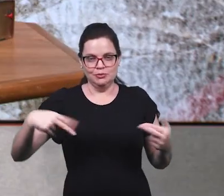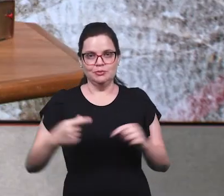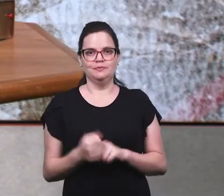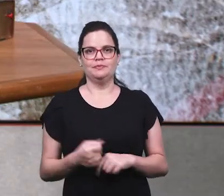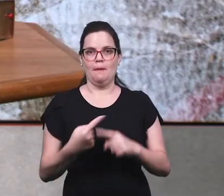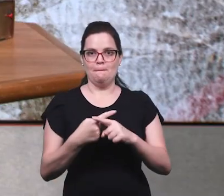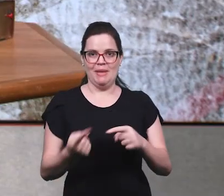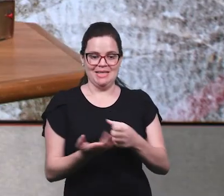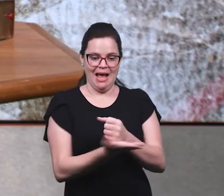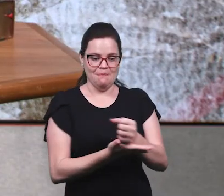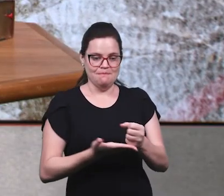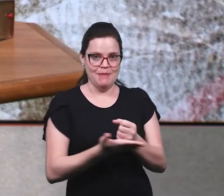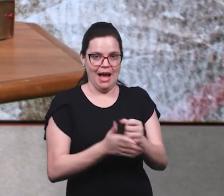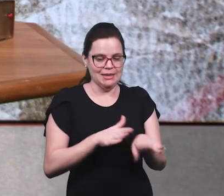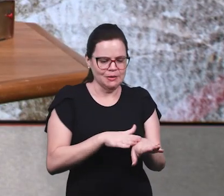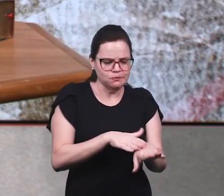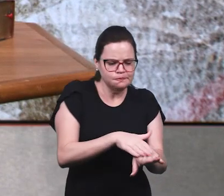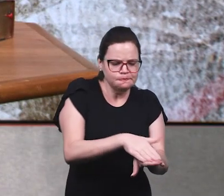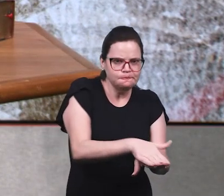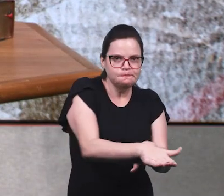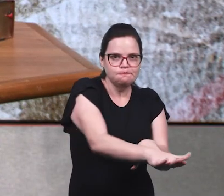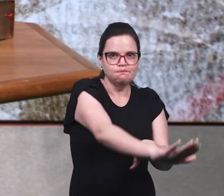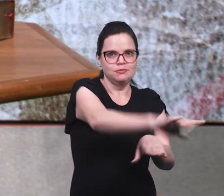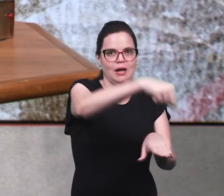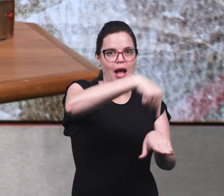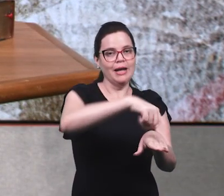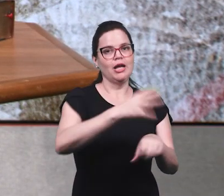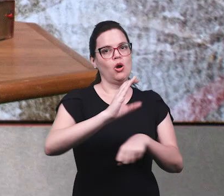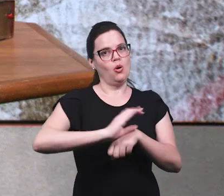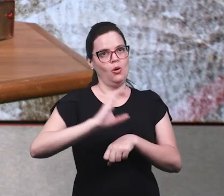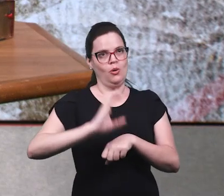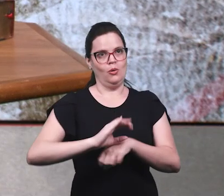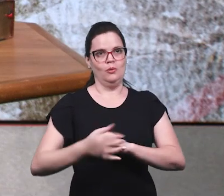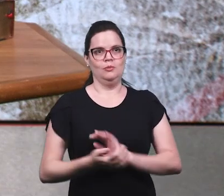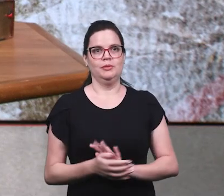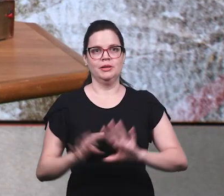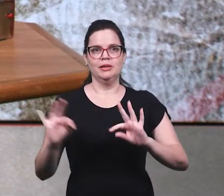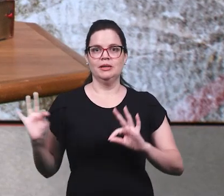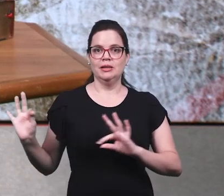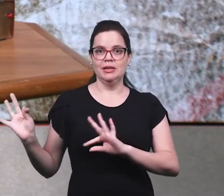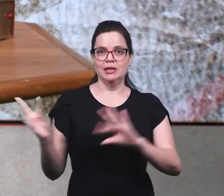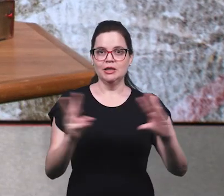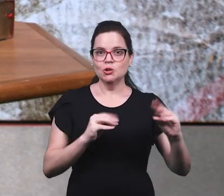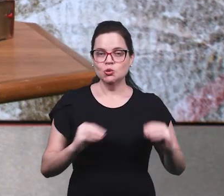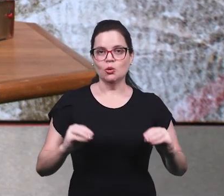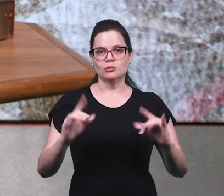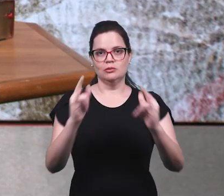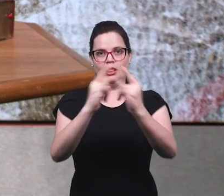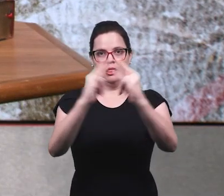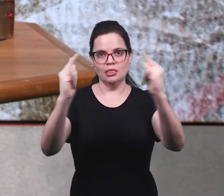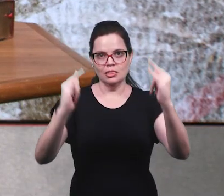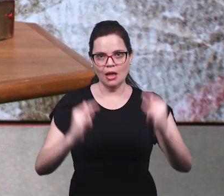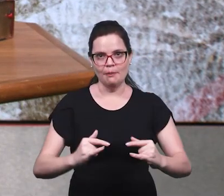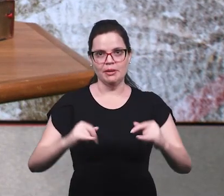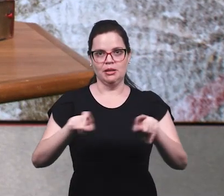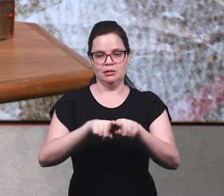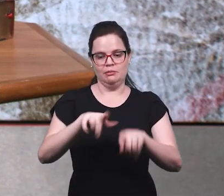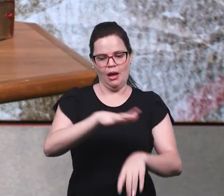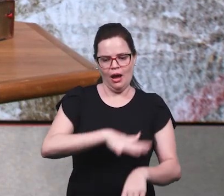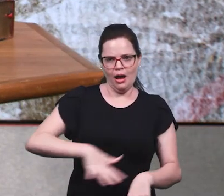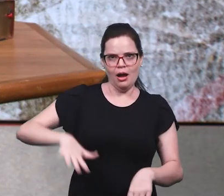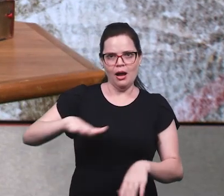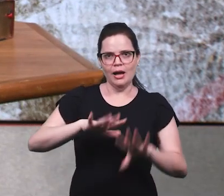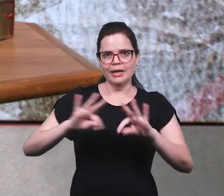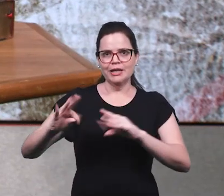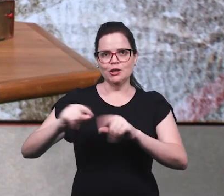No tocante a todos os vasos do tabernáculo em todo o seu serviço, até todos